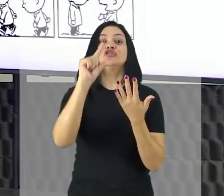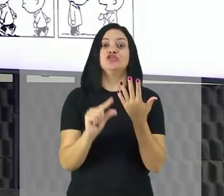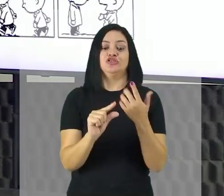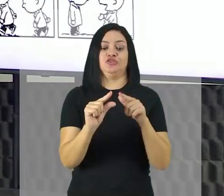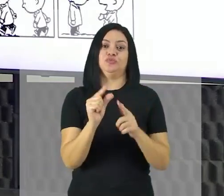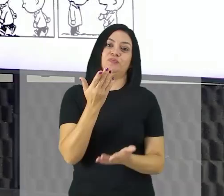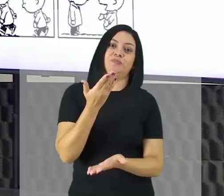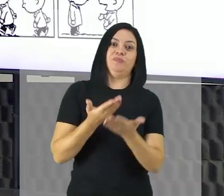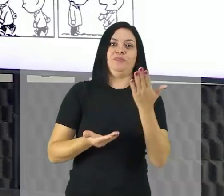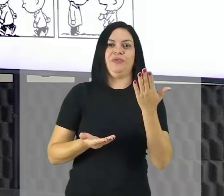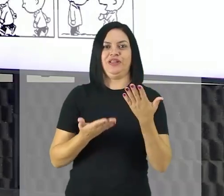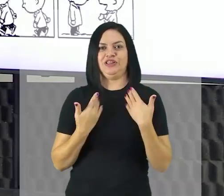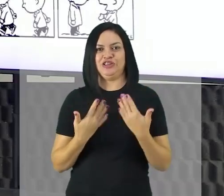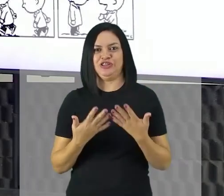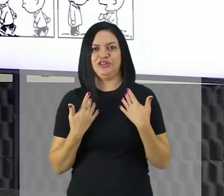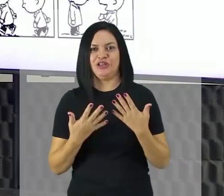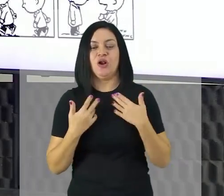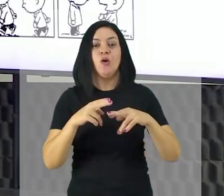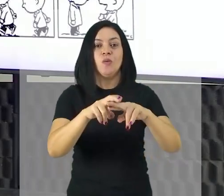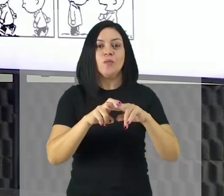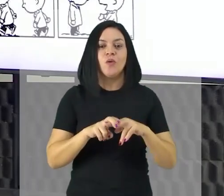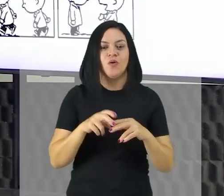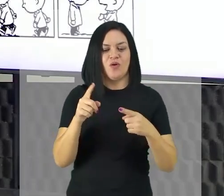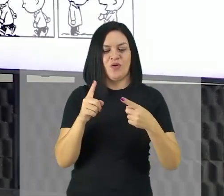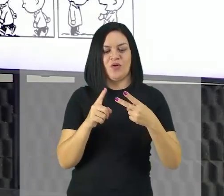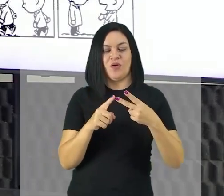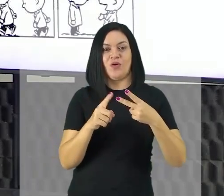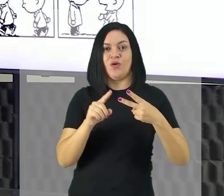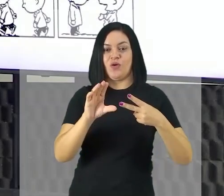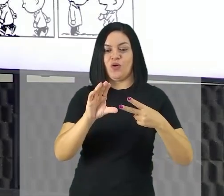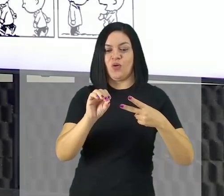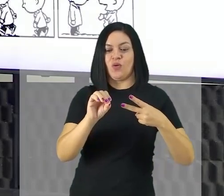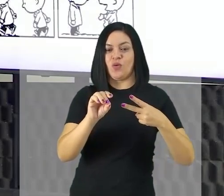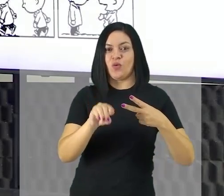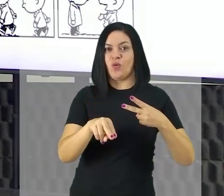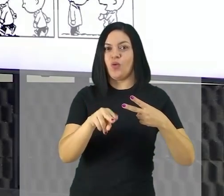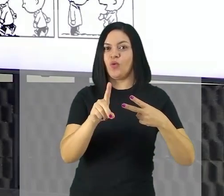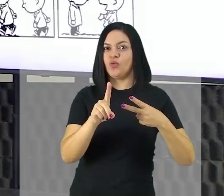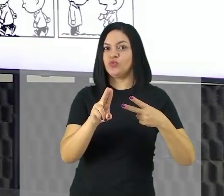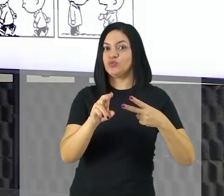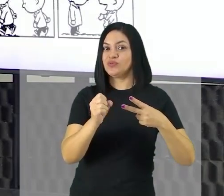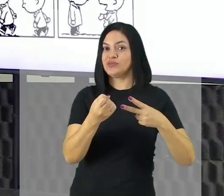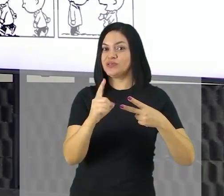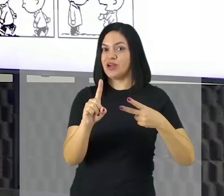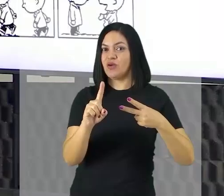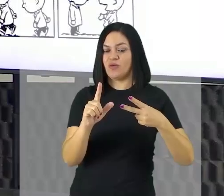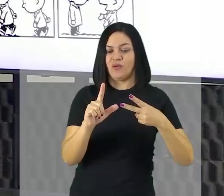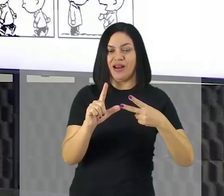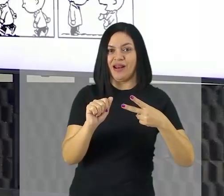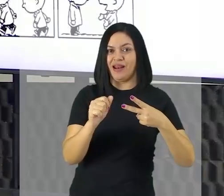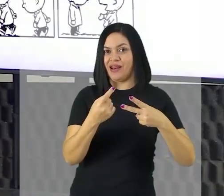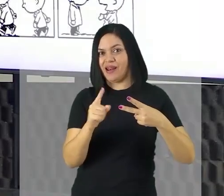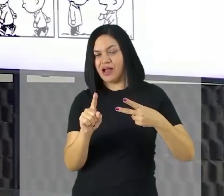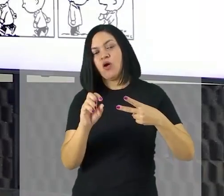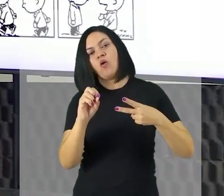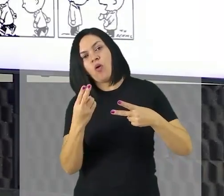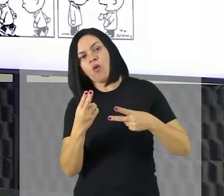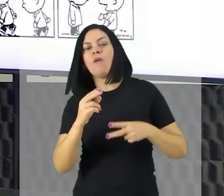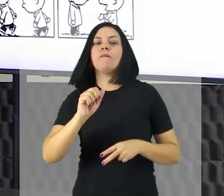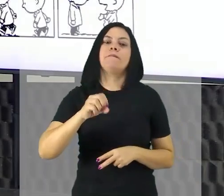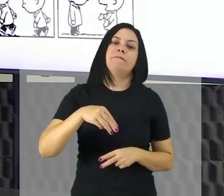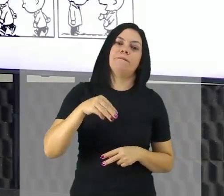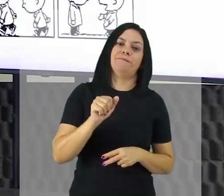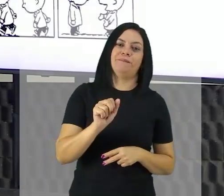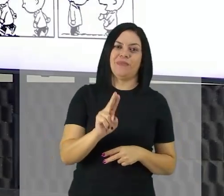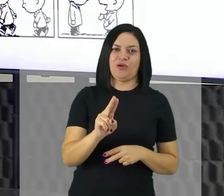a perda de calor por condução. Ela é feita de lã ou feita de um material mau condutor de